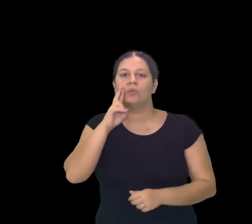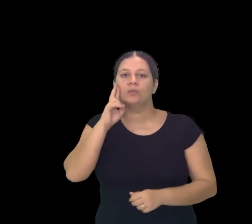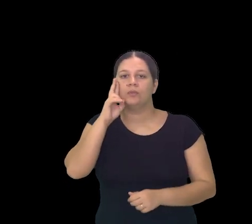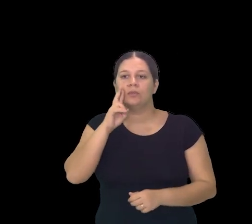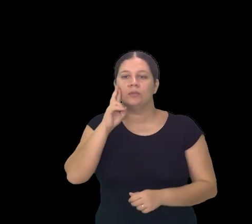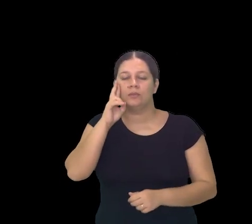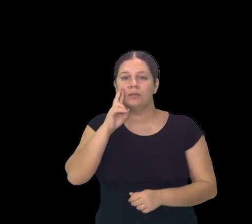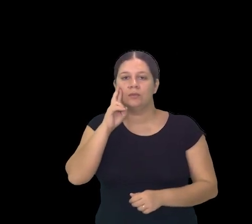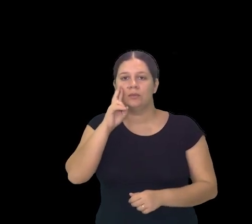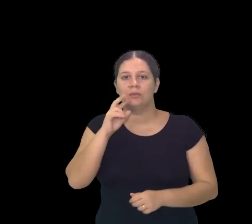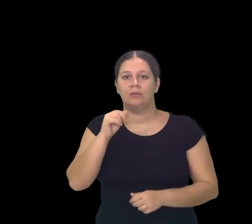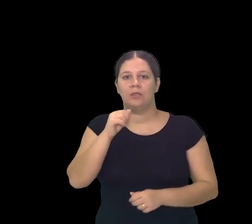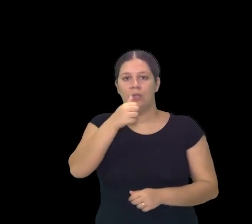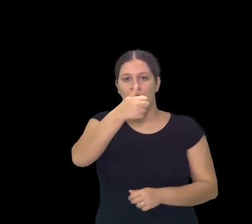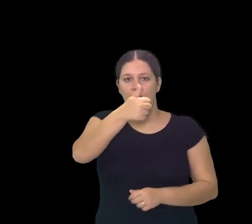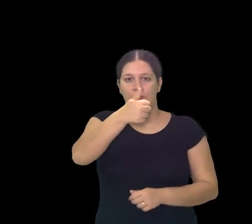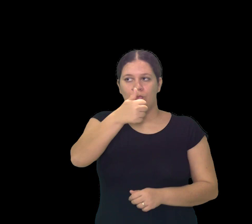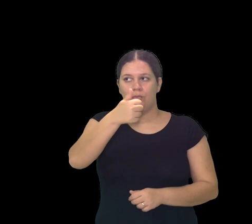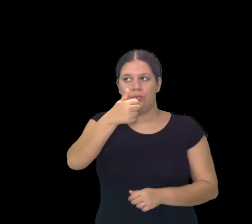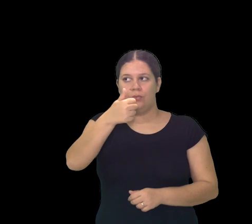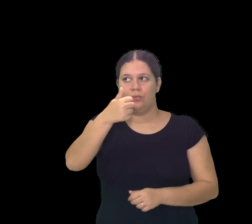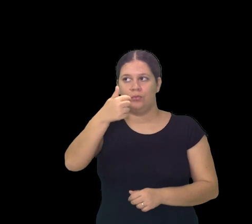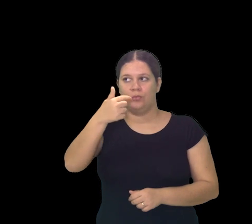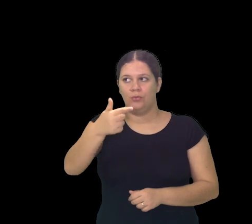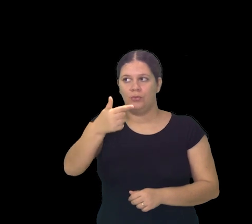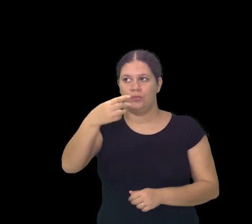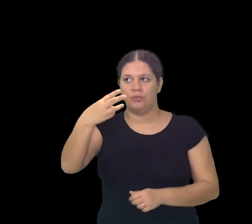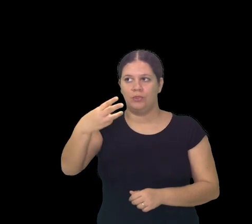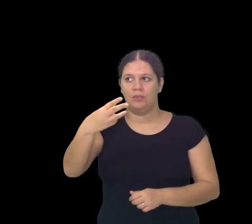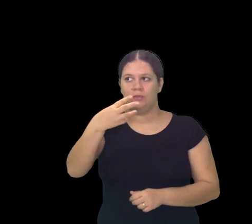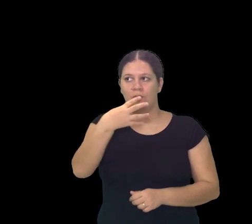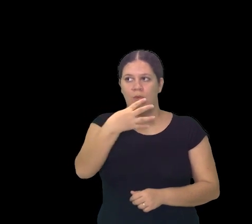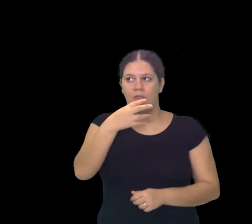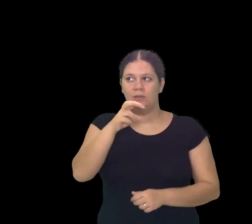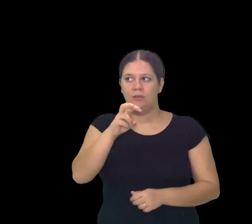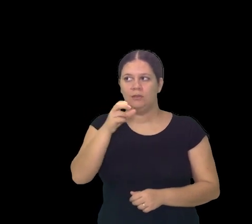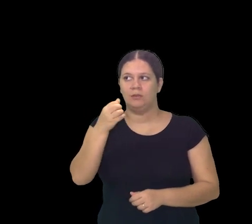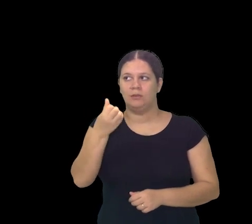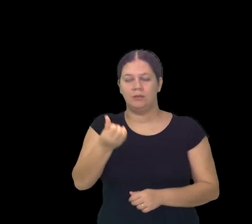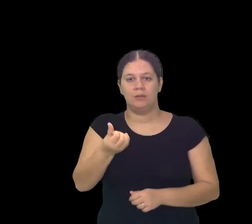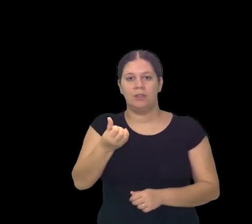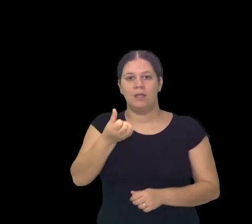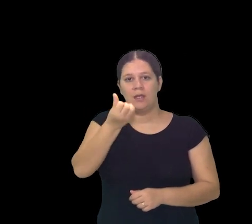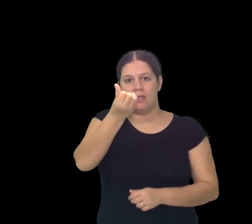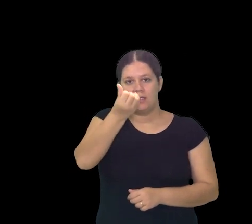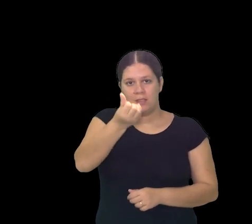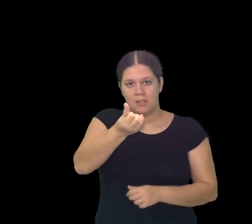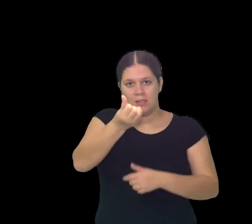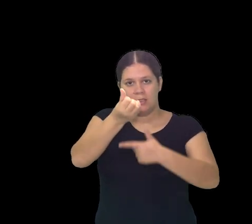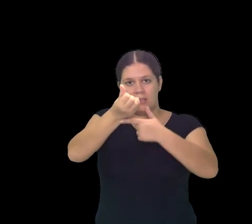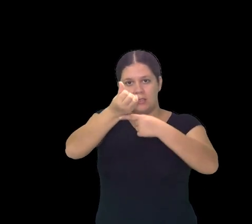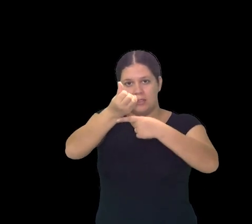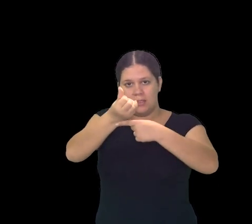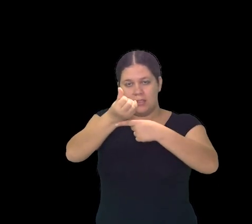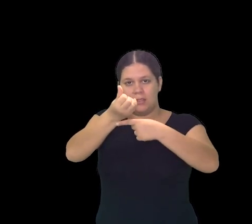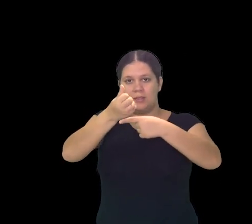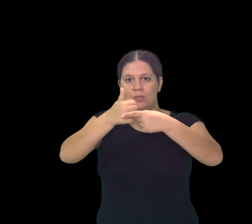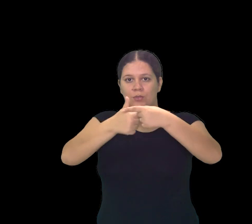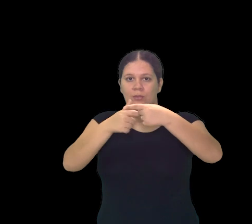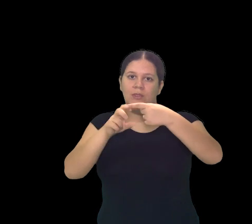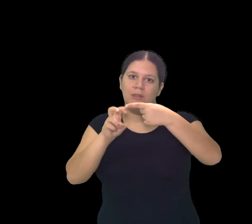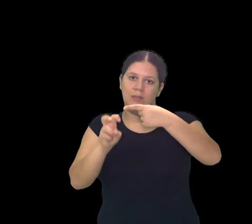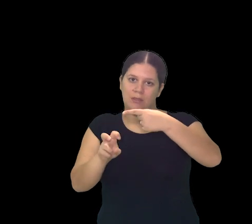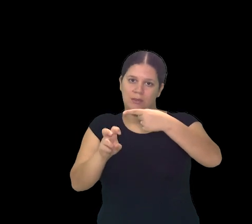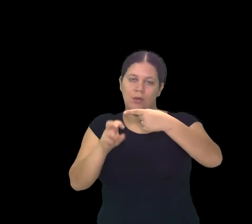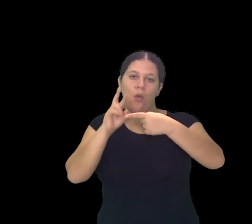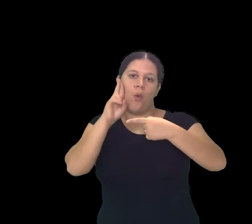rosa? Tem 1, 2, 3, 4, 5, 6. São 6 sobre 15 sombreadas.